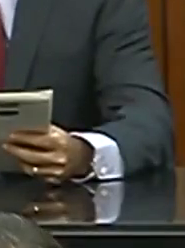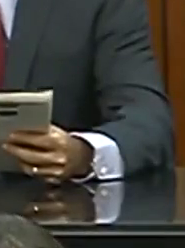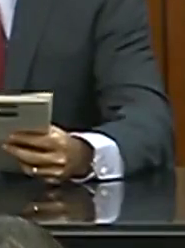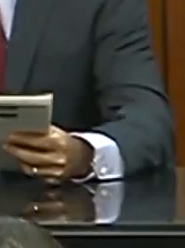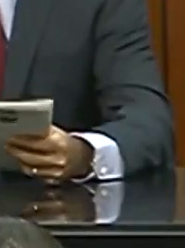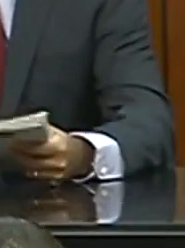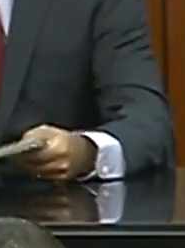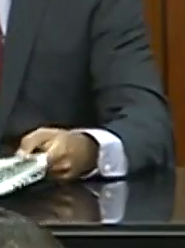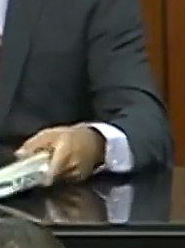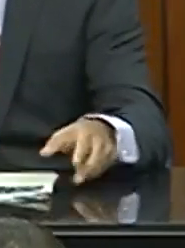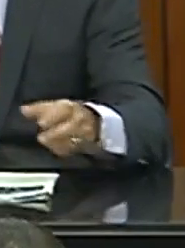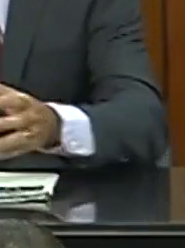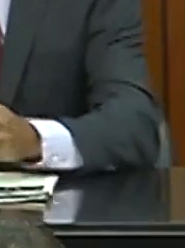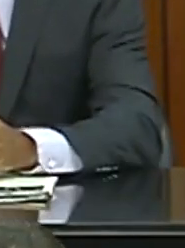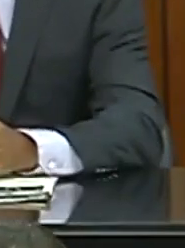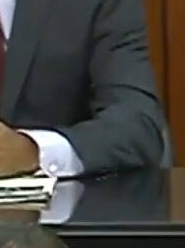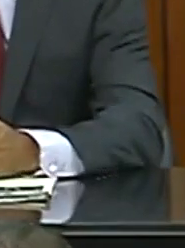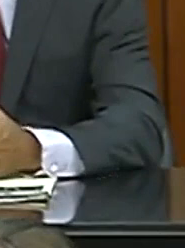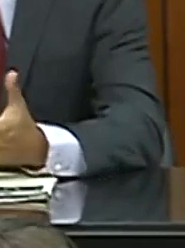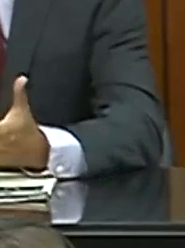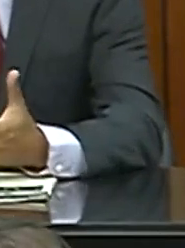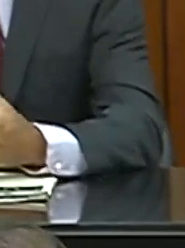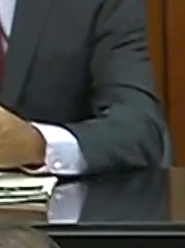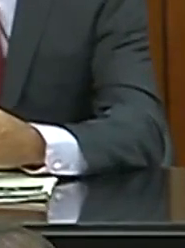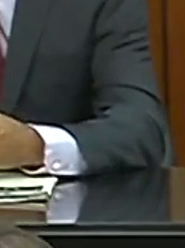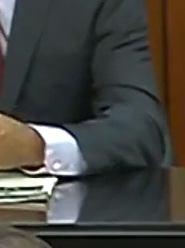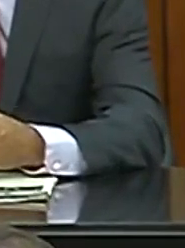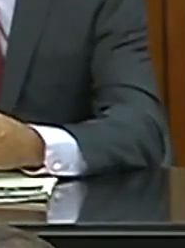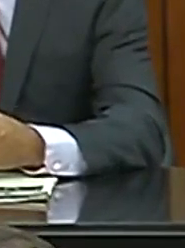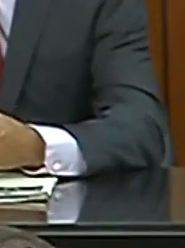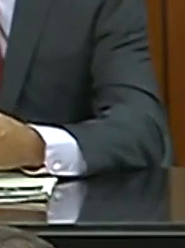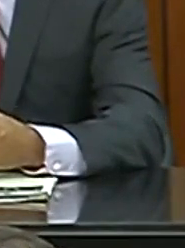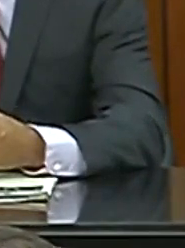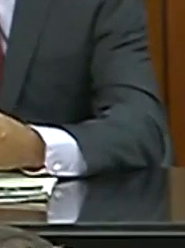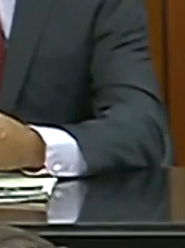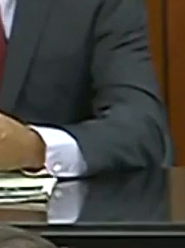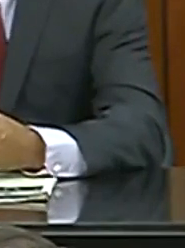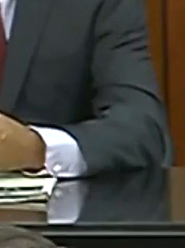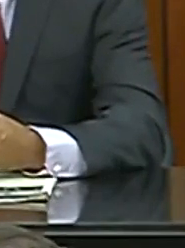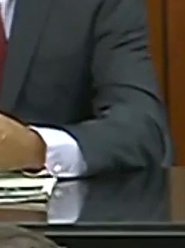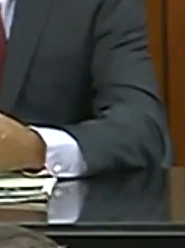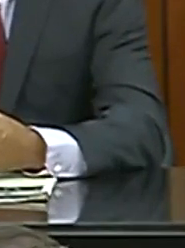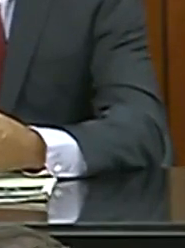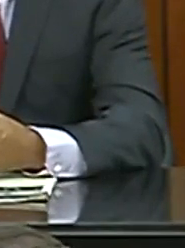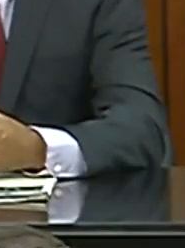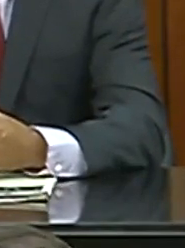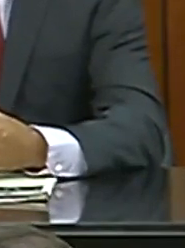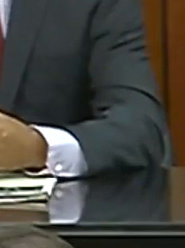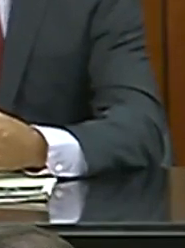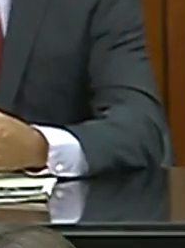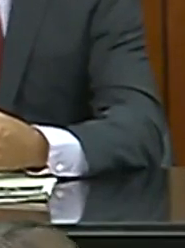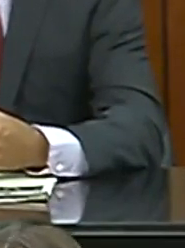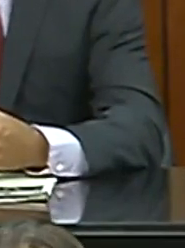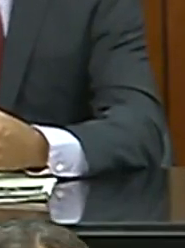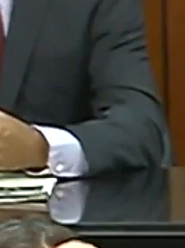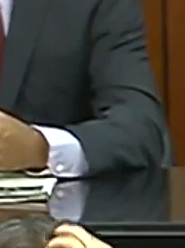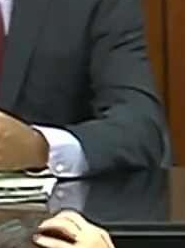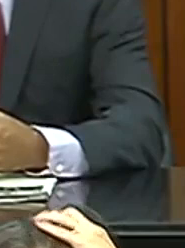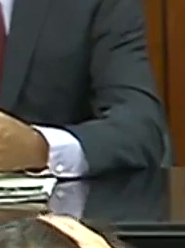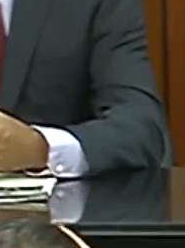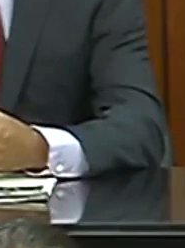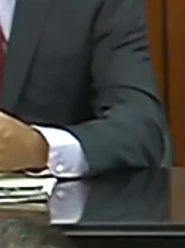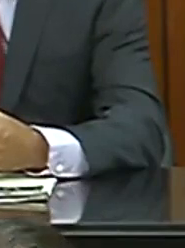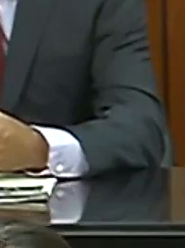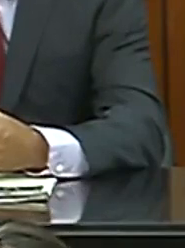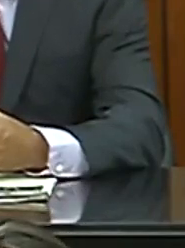Assembleia, um parlamentar bastante experimentado na casa e muito querido pelos seus pares. Já ocupou também lugar na